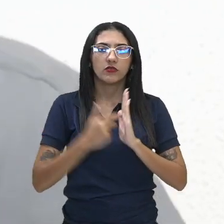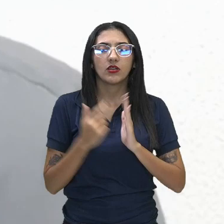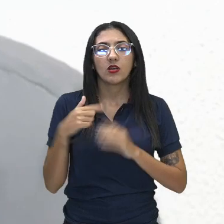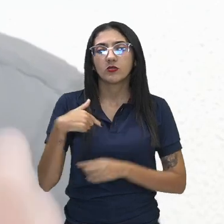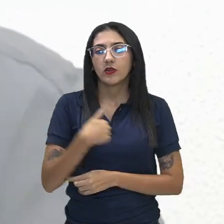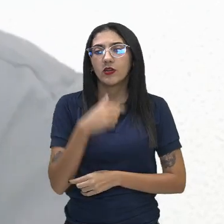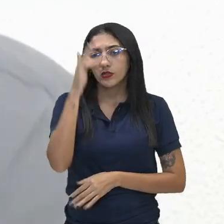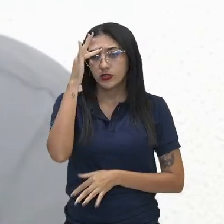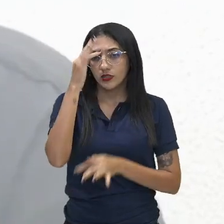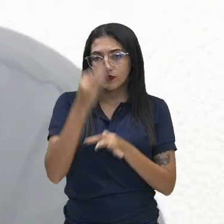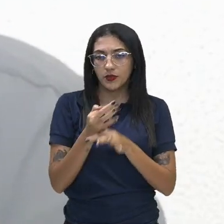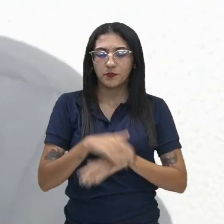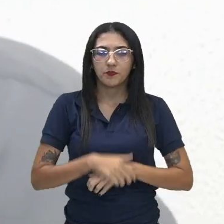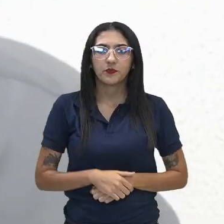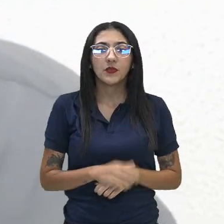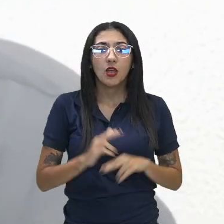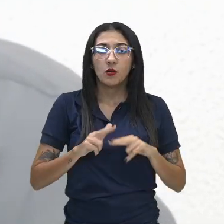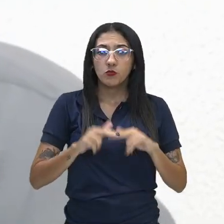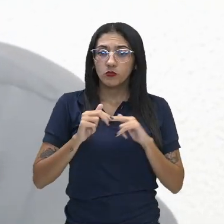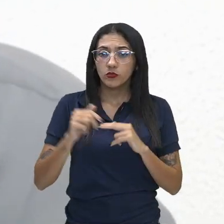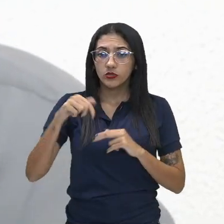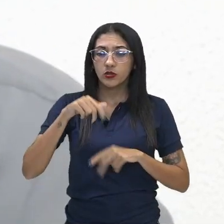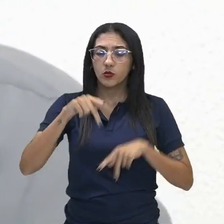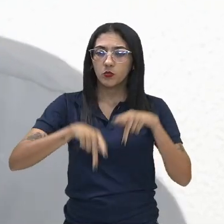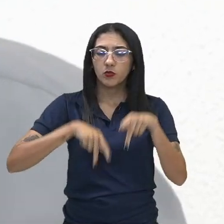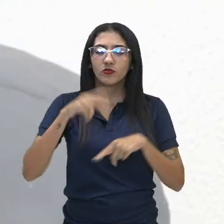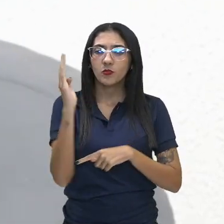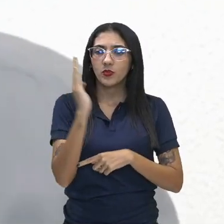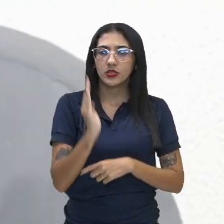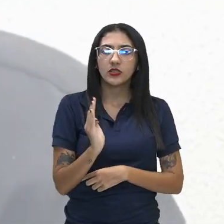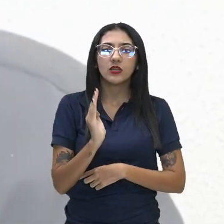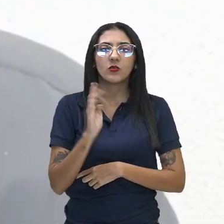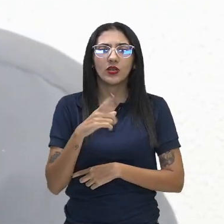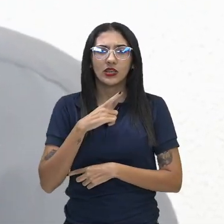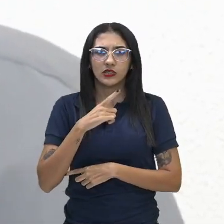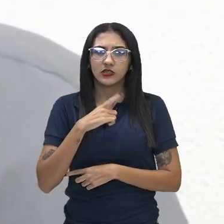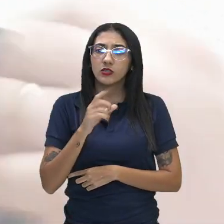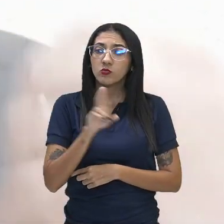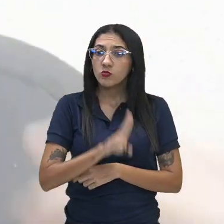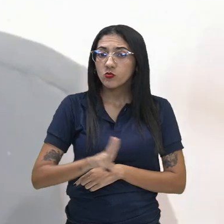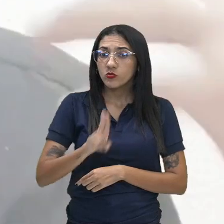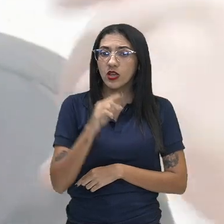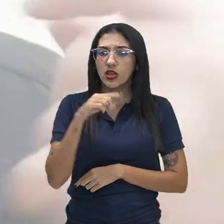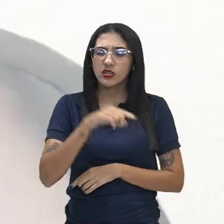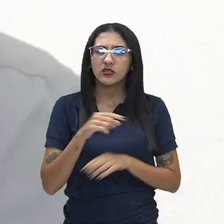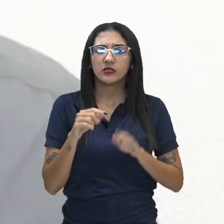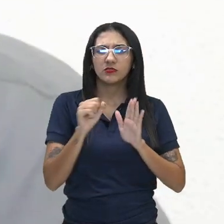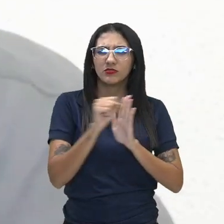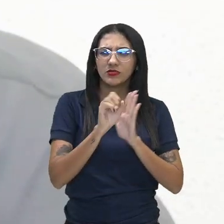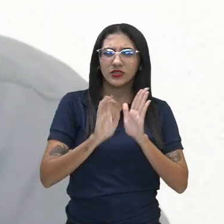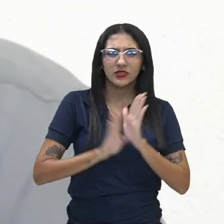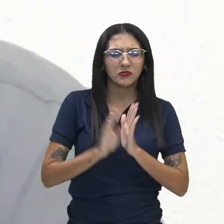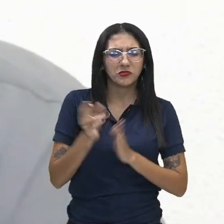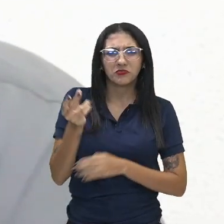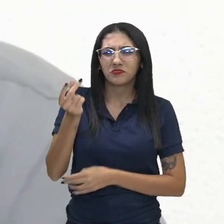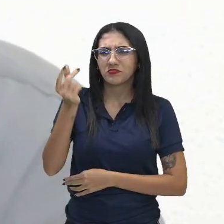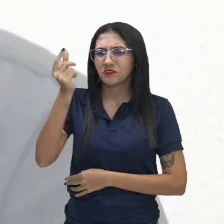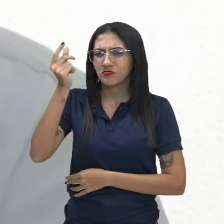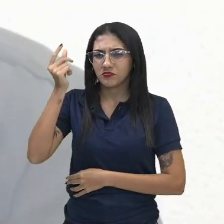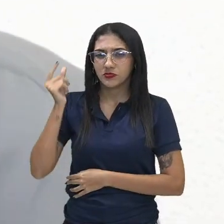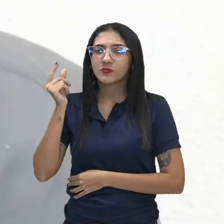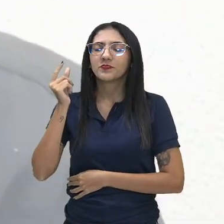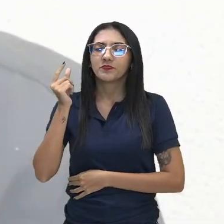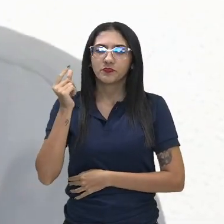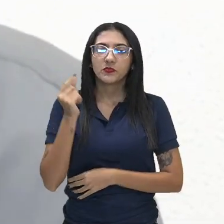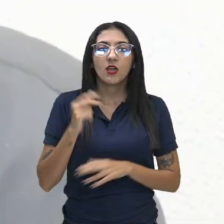o povo brasileiro, ele é adepto desses símbolos desde os tempos mais antigos. E